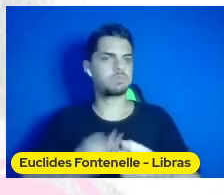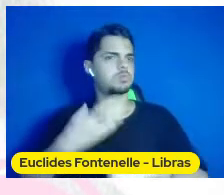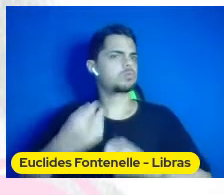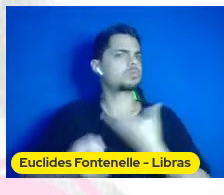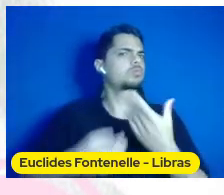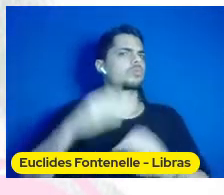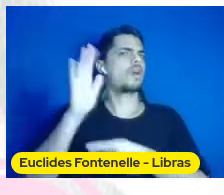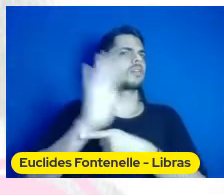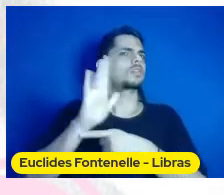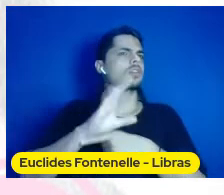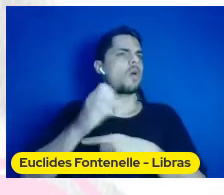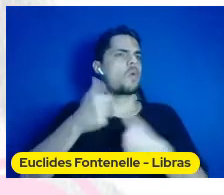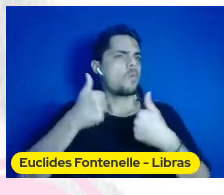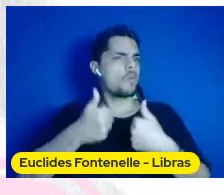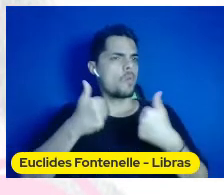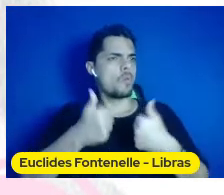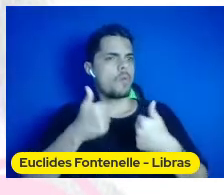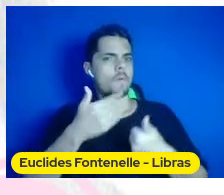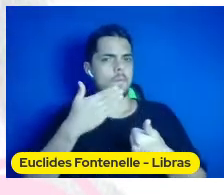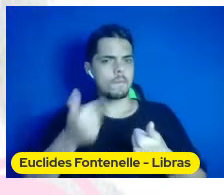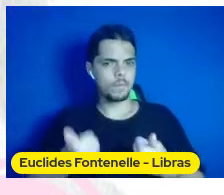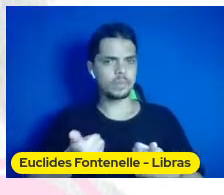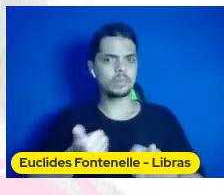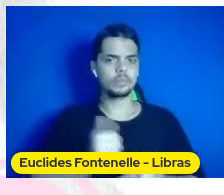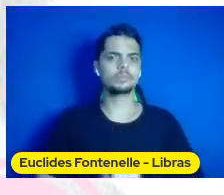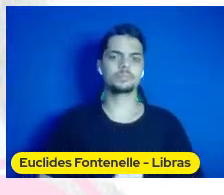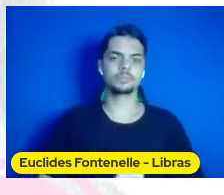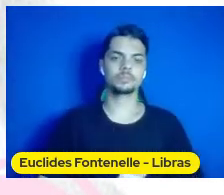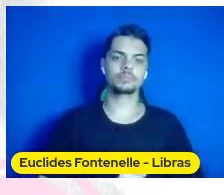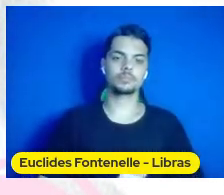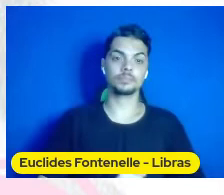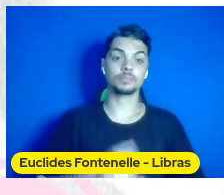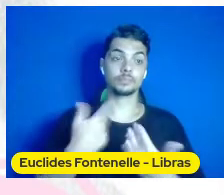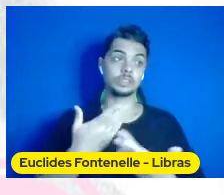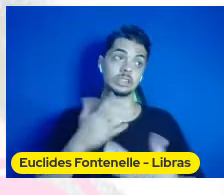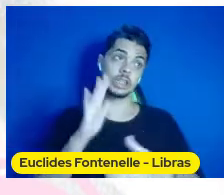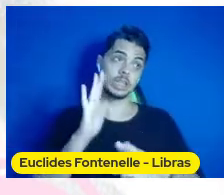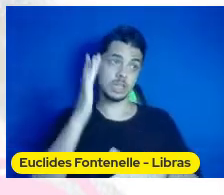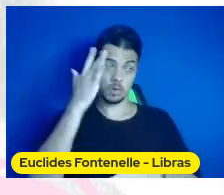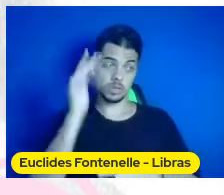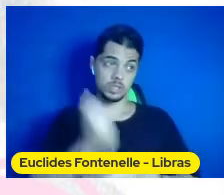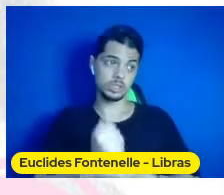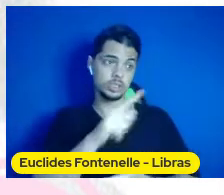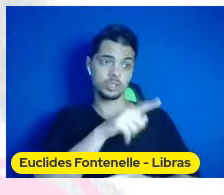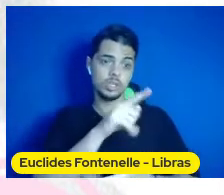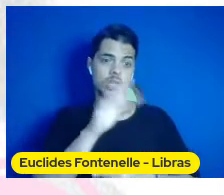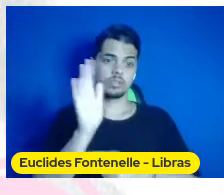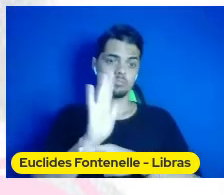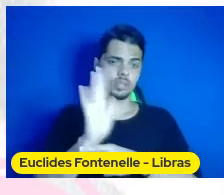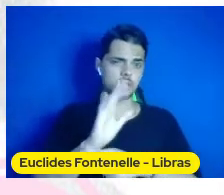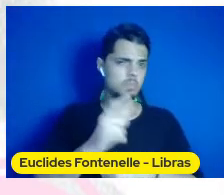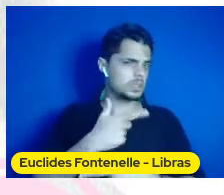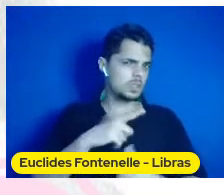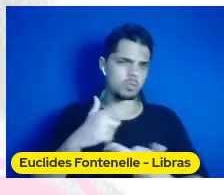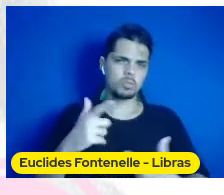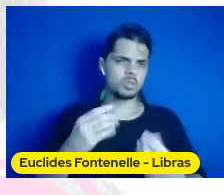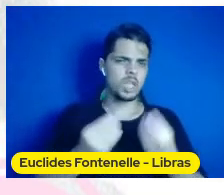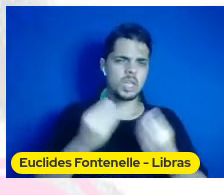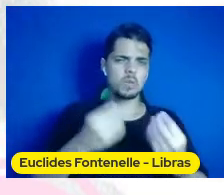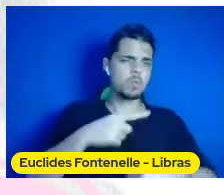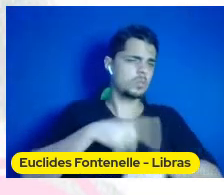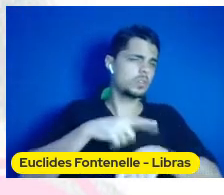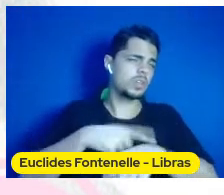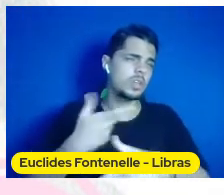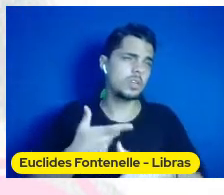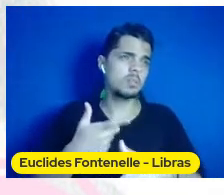a animação, já que a animação não tem nenhum tipo de restrição de tempo ou espaço ou material. A gente